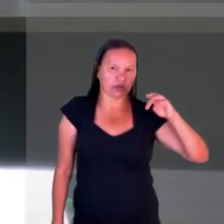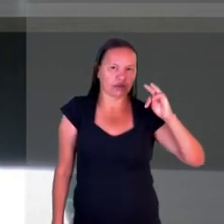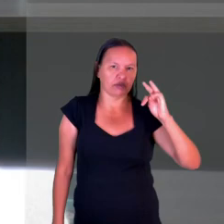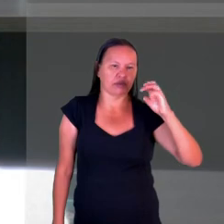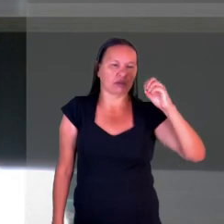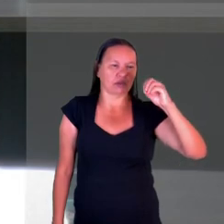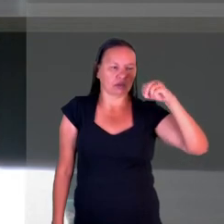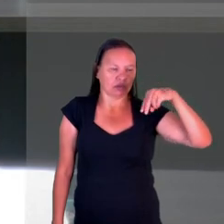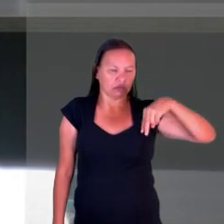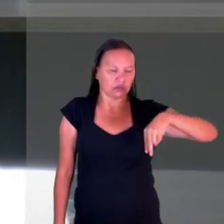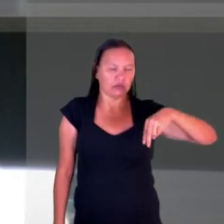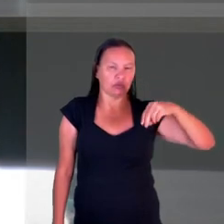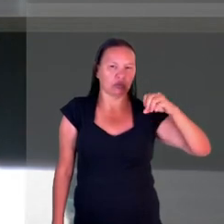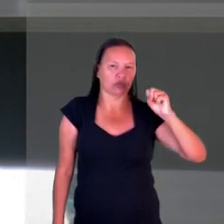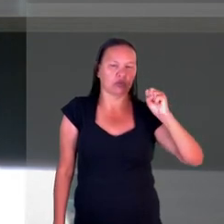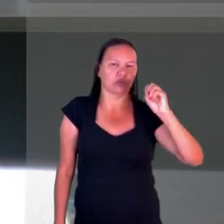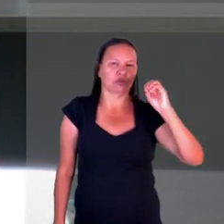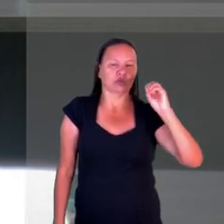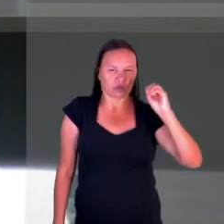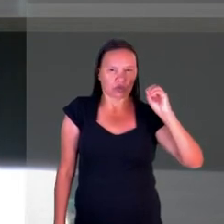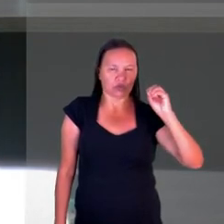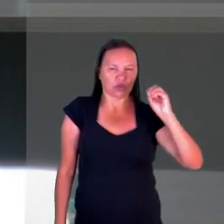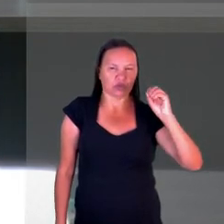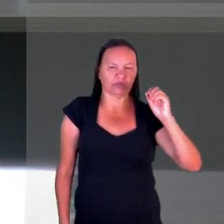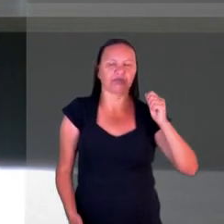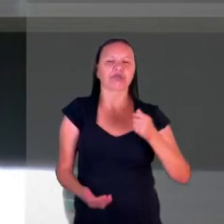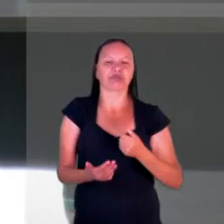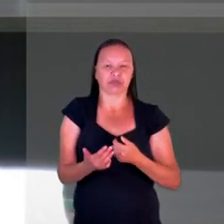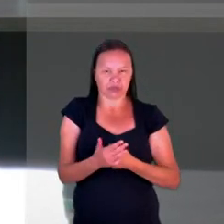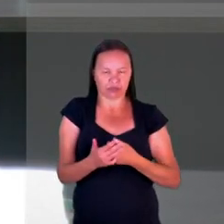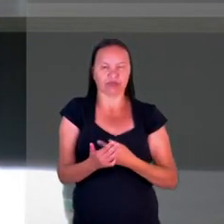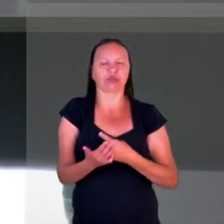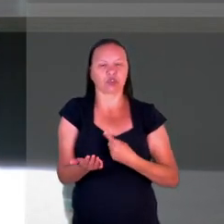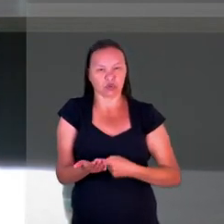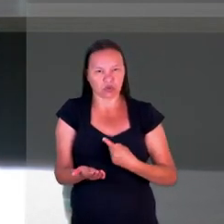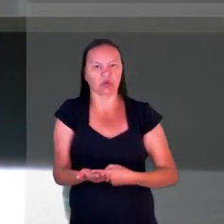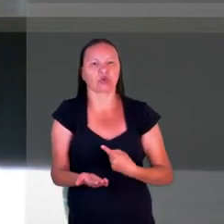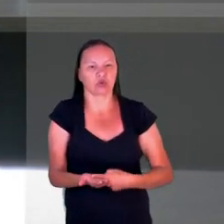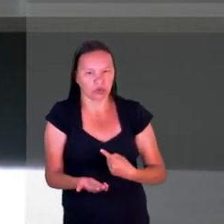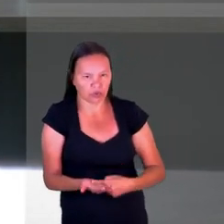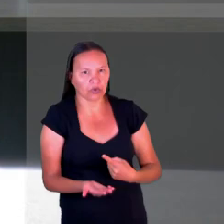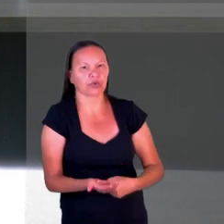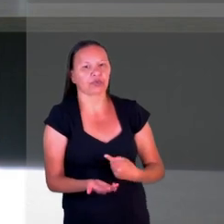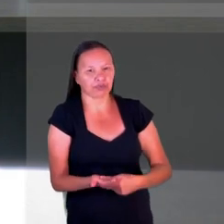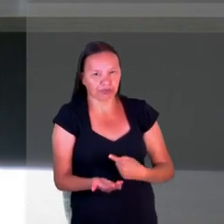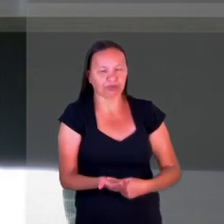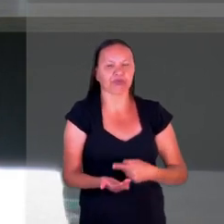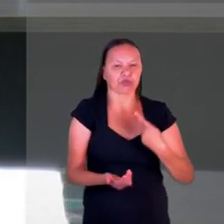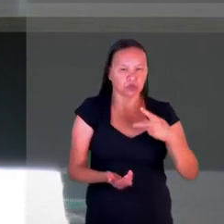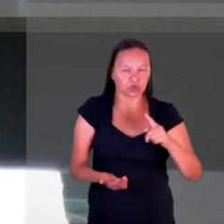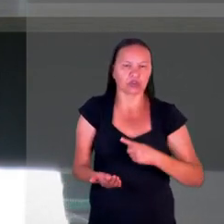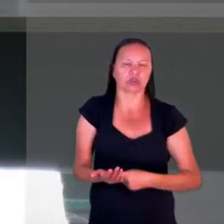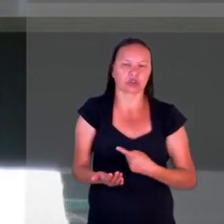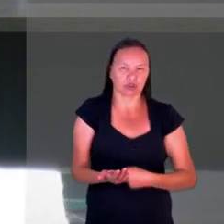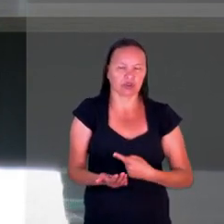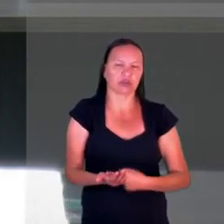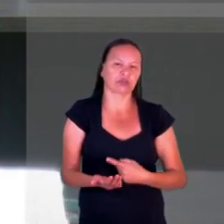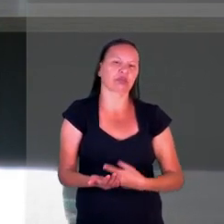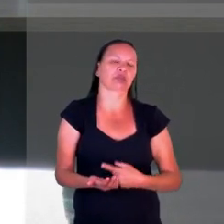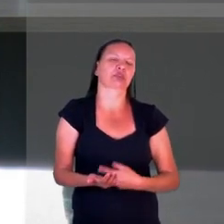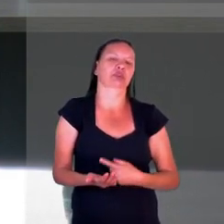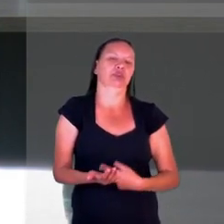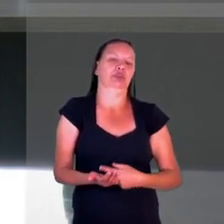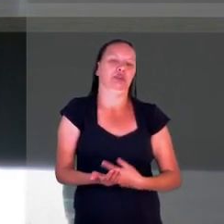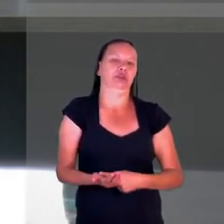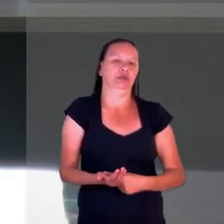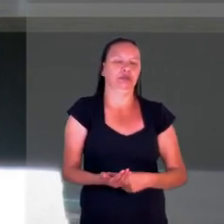Afonso eu concordo plenamente com o senhor se a ação de descumprimento eh eh de